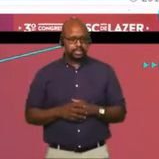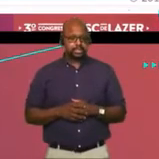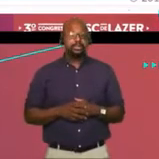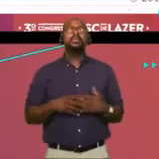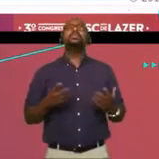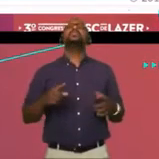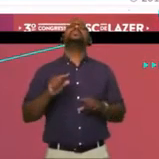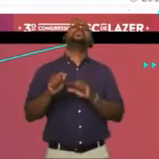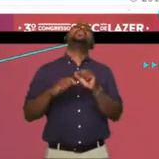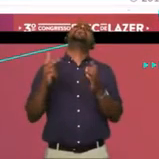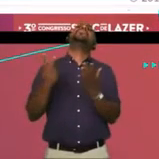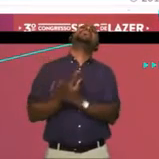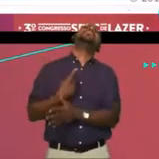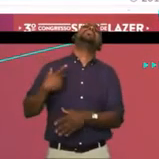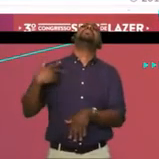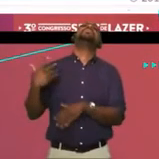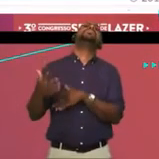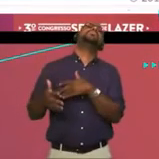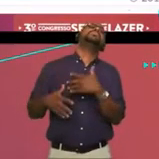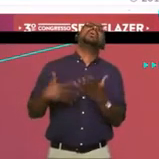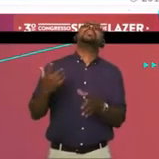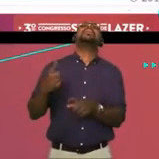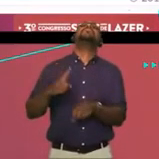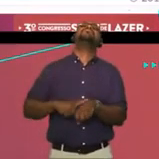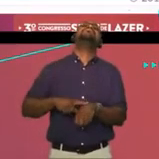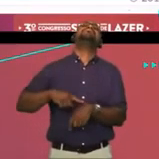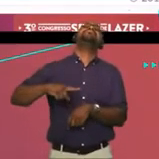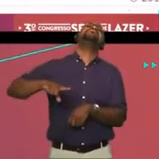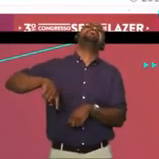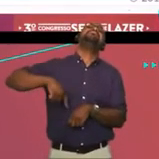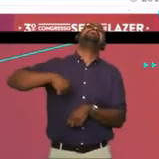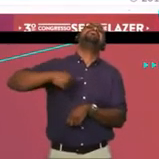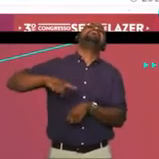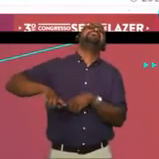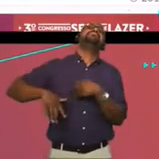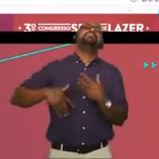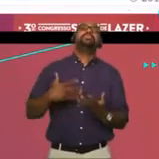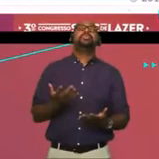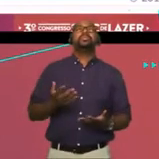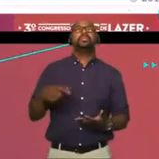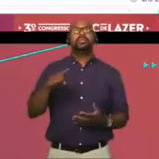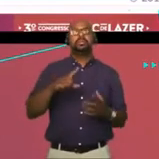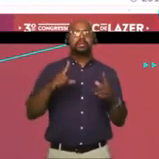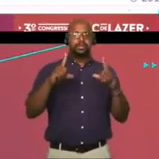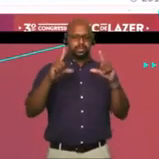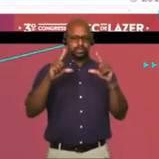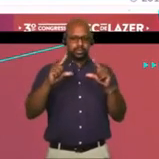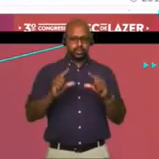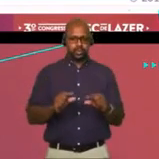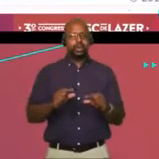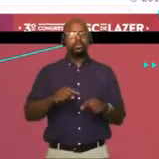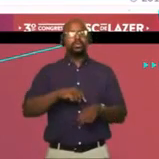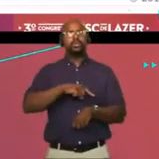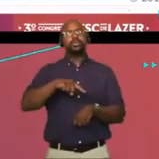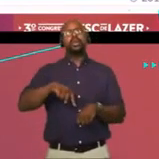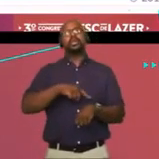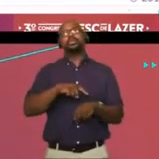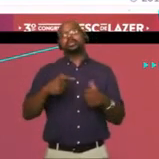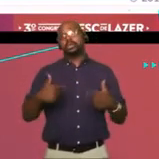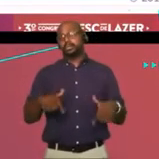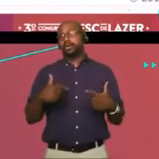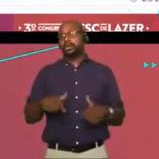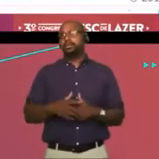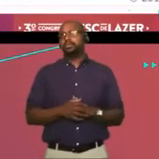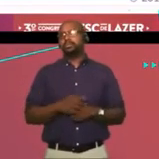Oi e o quê que foi acontecendo ao longo desse tempo a progressiva diminuição das horas de trabalho